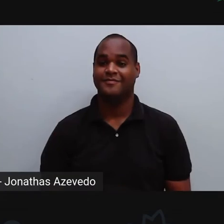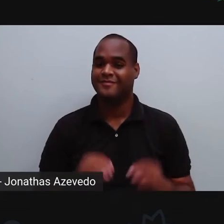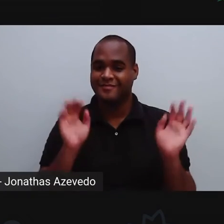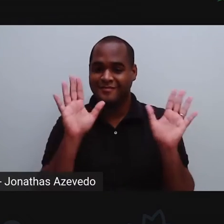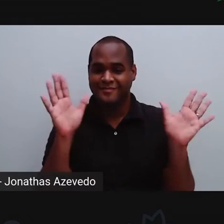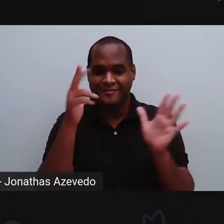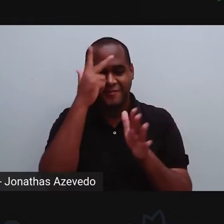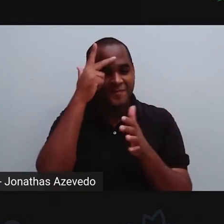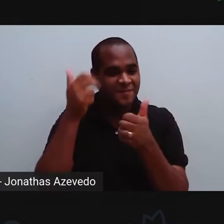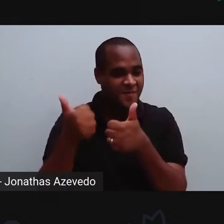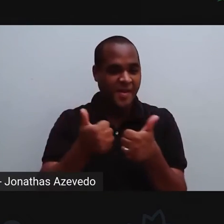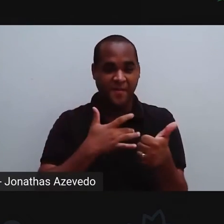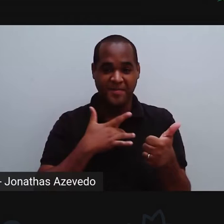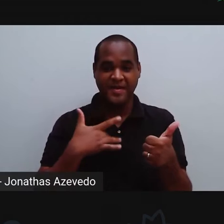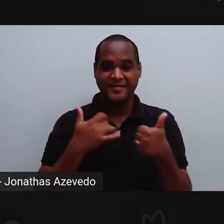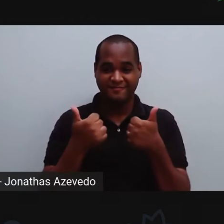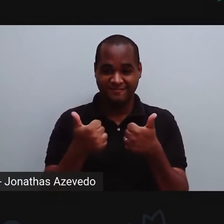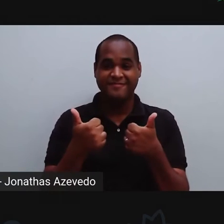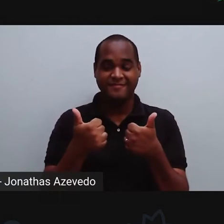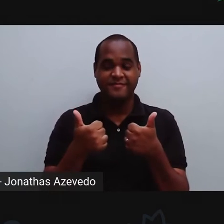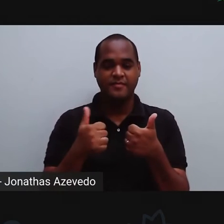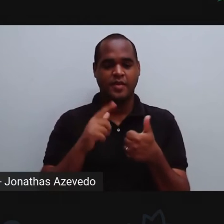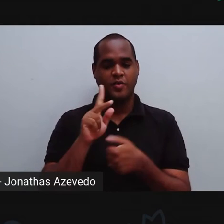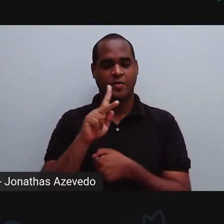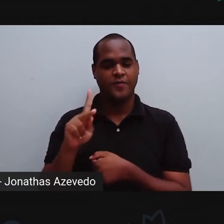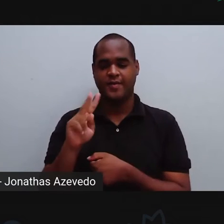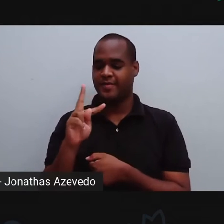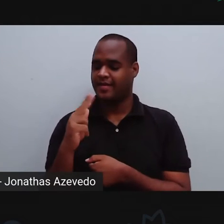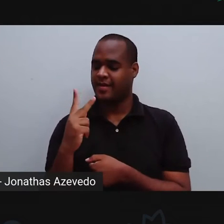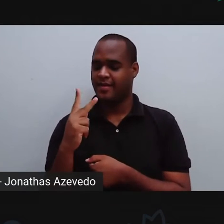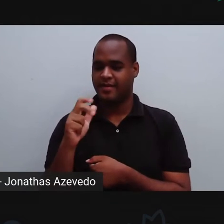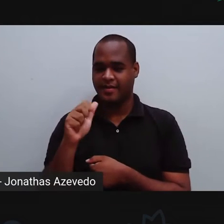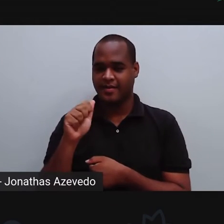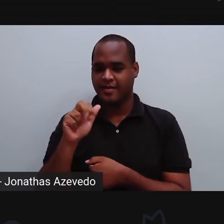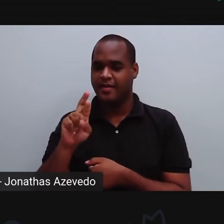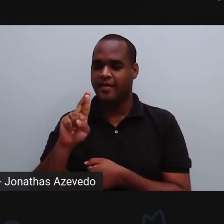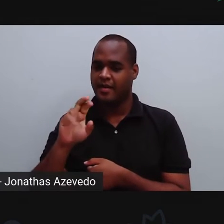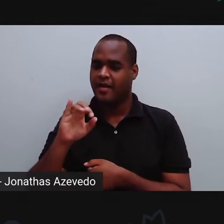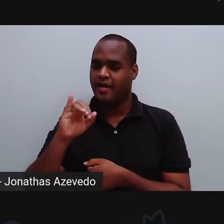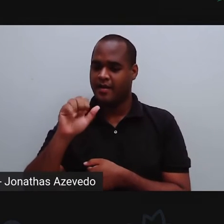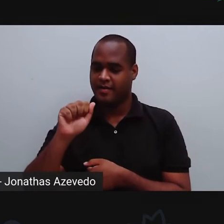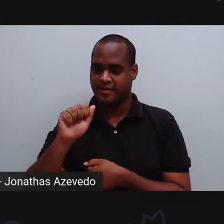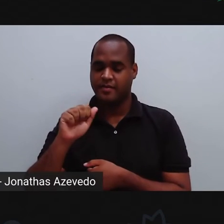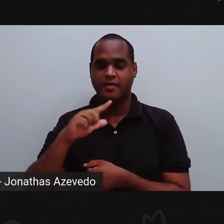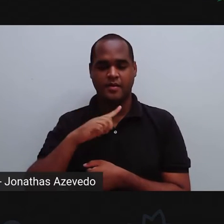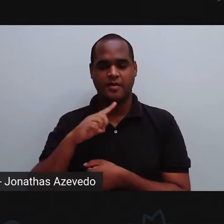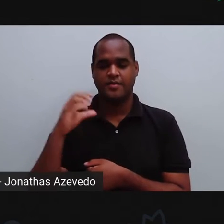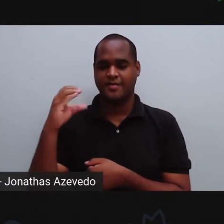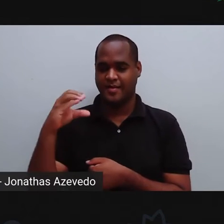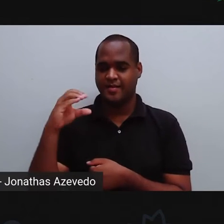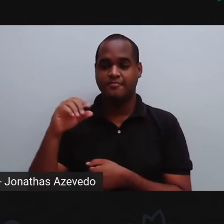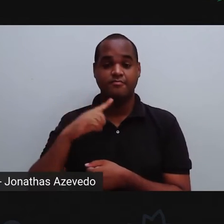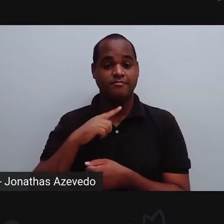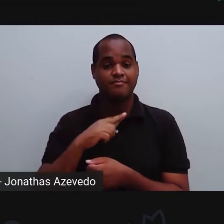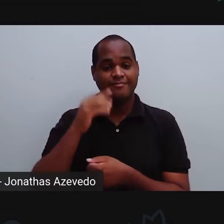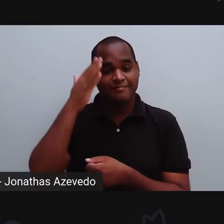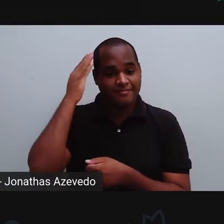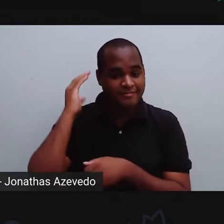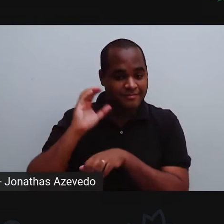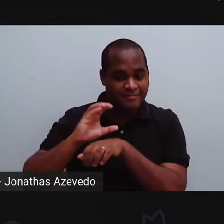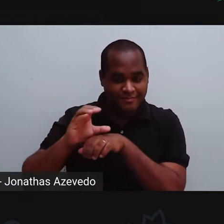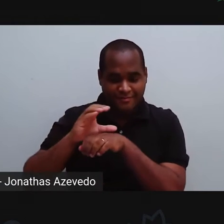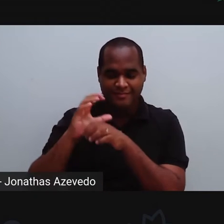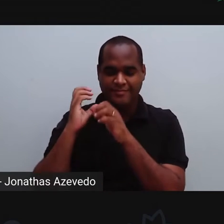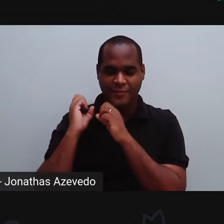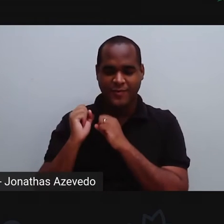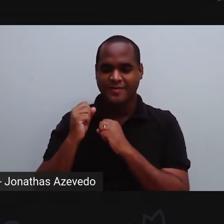Olá, pessoal, tudo bem com vocês? Eu sou a professora Tayara Santos de Ciências. Sou uma mulher de pele clara, tenho um cabelo castanho escuro, um pouco abaixo